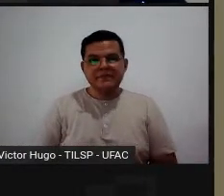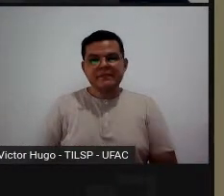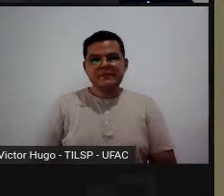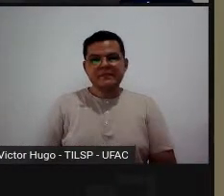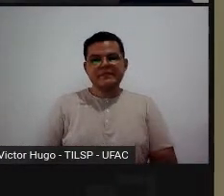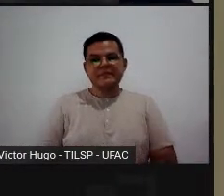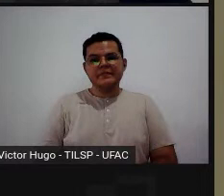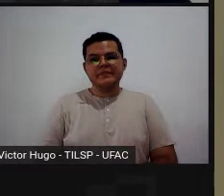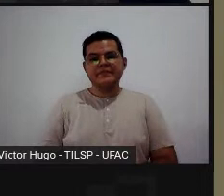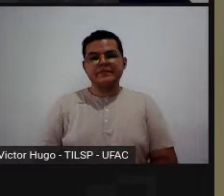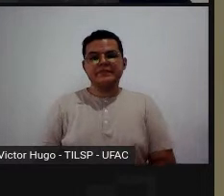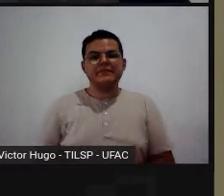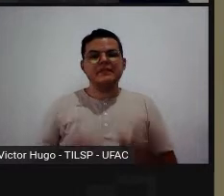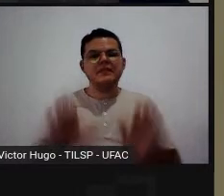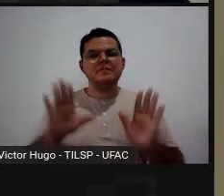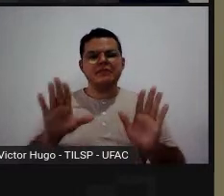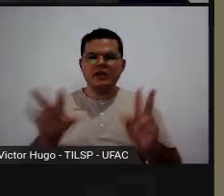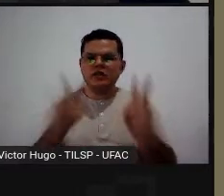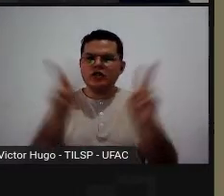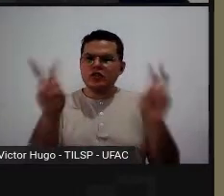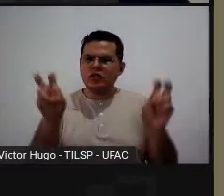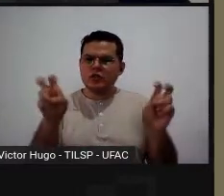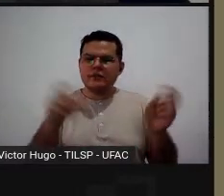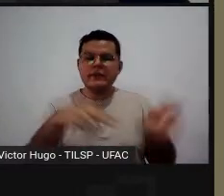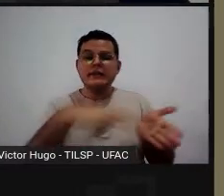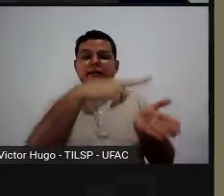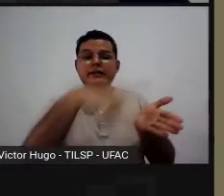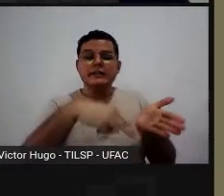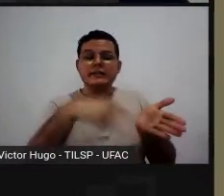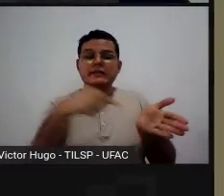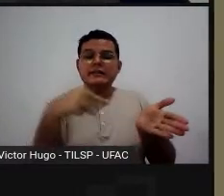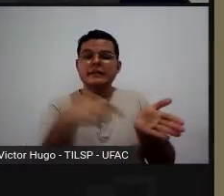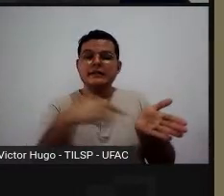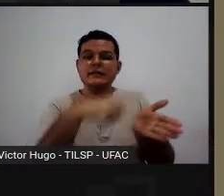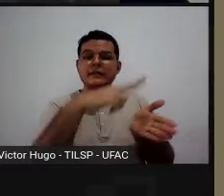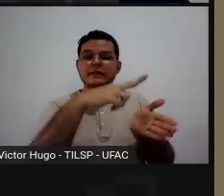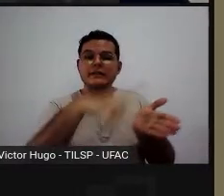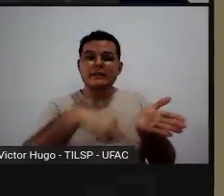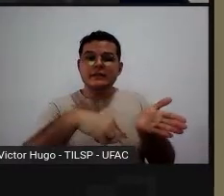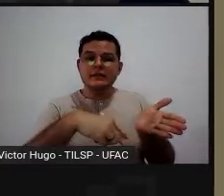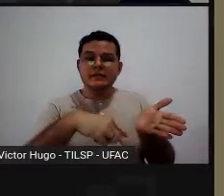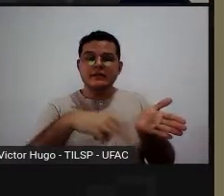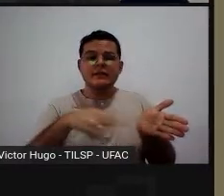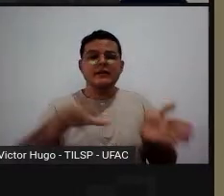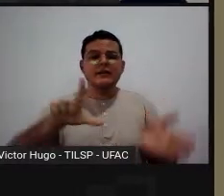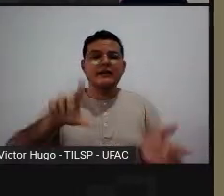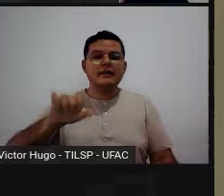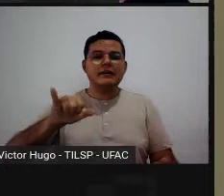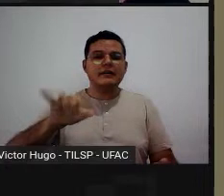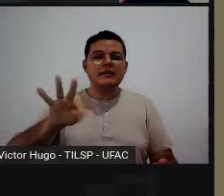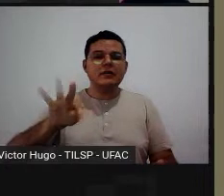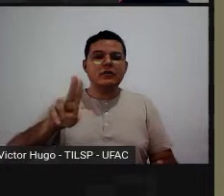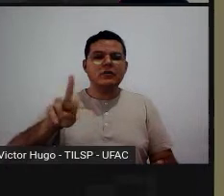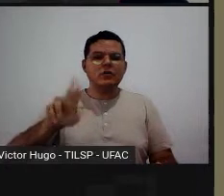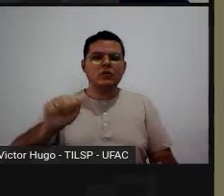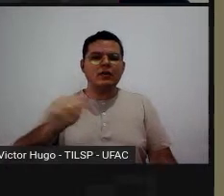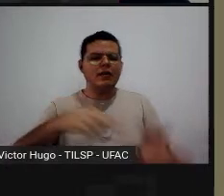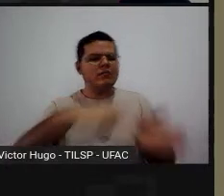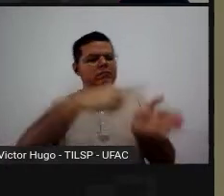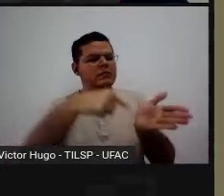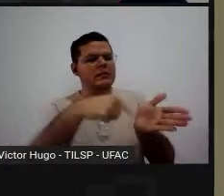mas, e a leitura? Especificamente a leitura. Como era tratada a leitura nos planos de curso da década de 70,